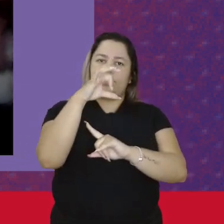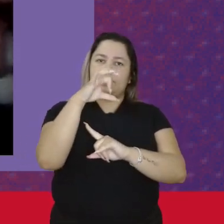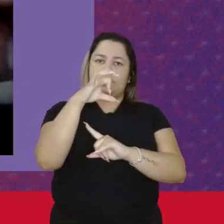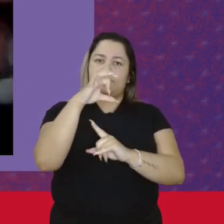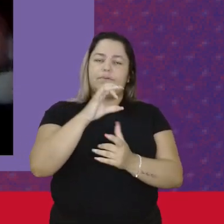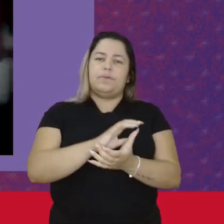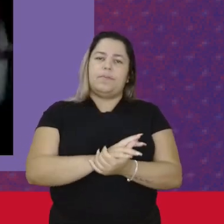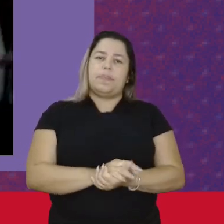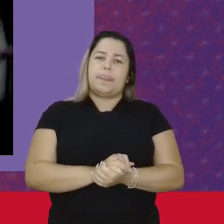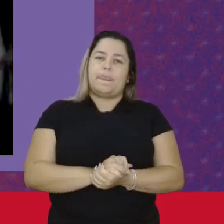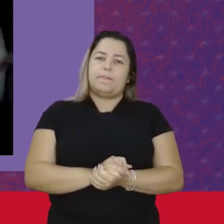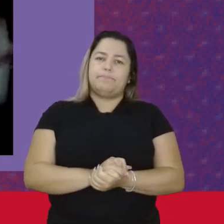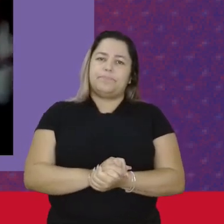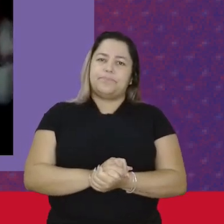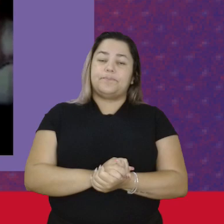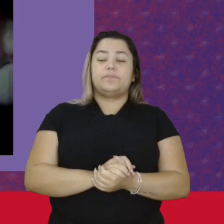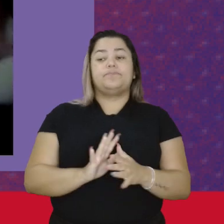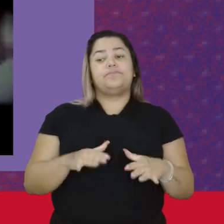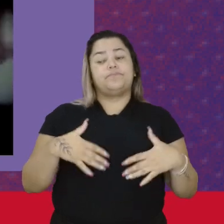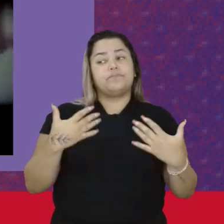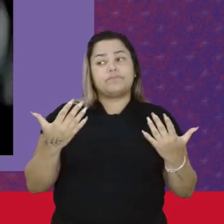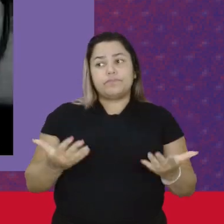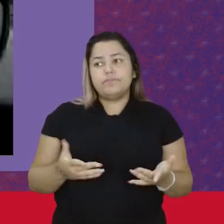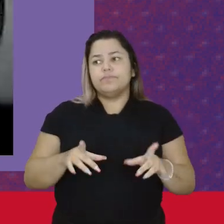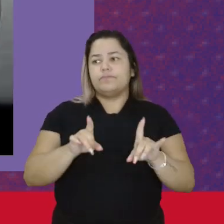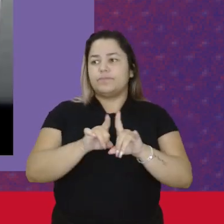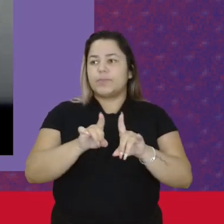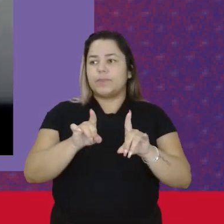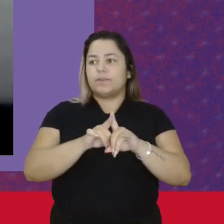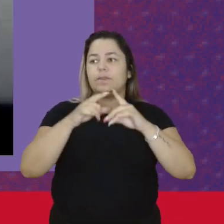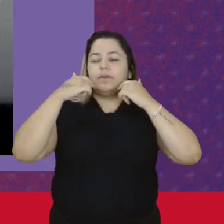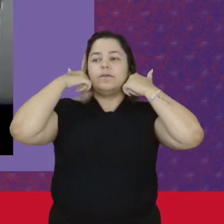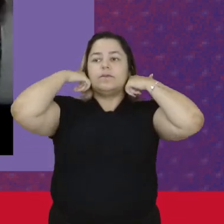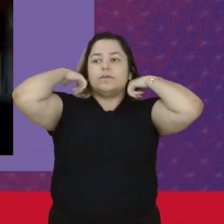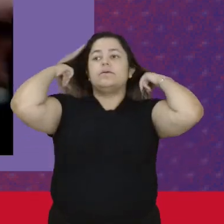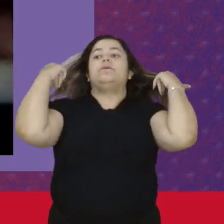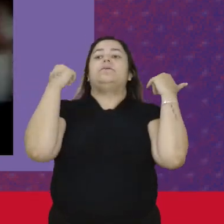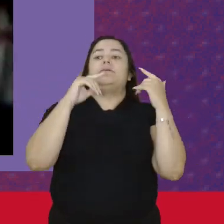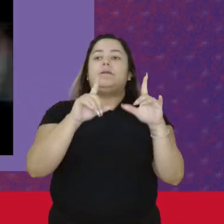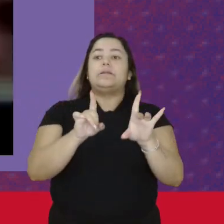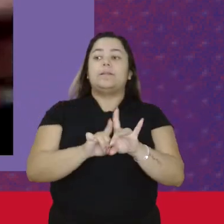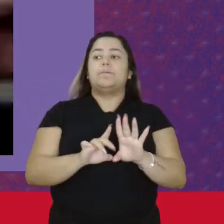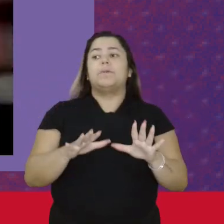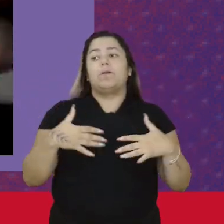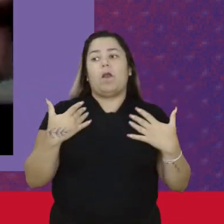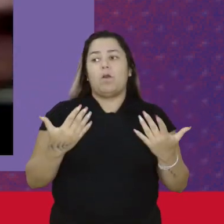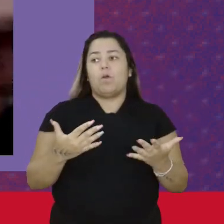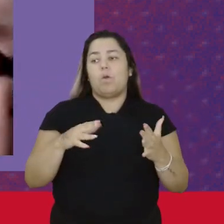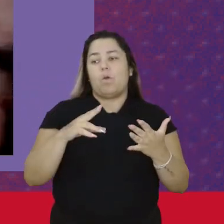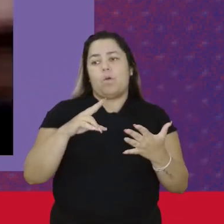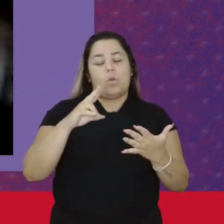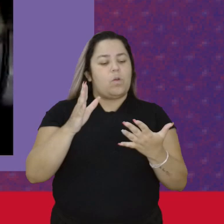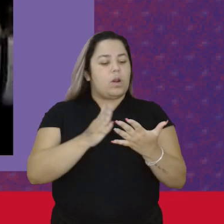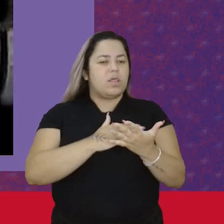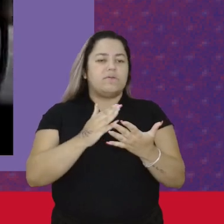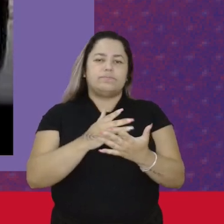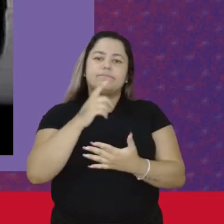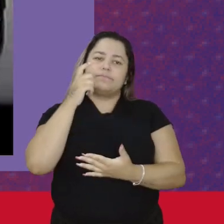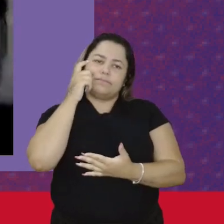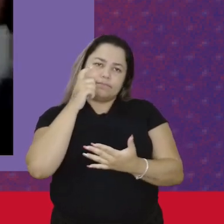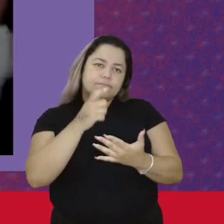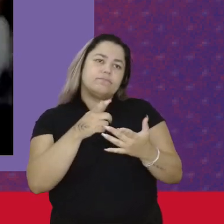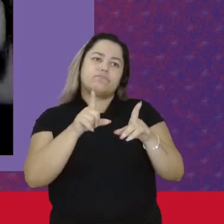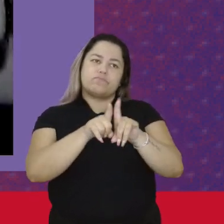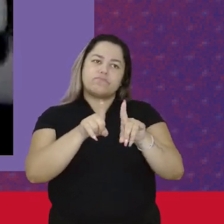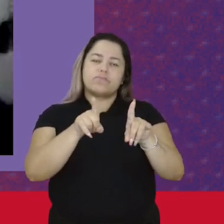século XIX. Bom, então, e ela, além disso, então o livro é extremamente interessante,